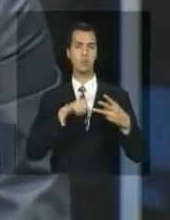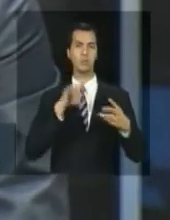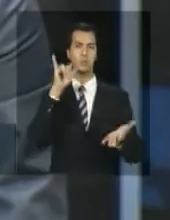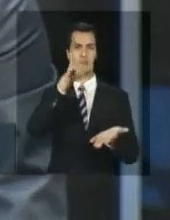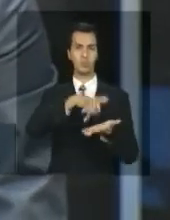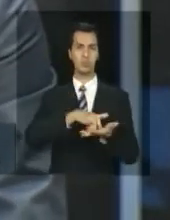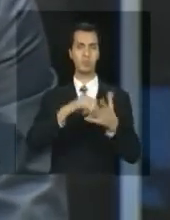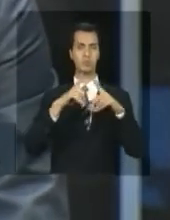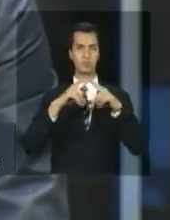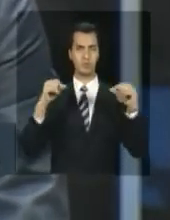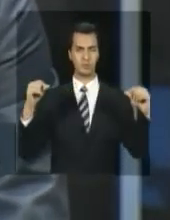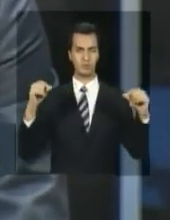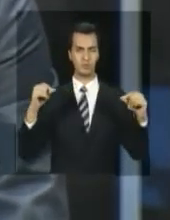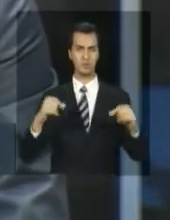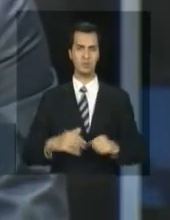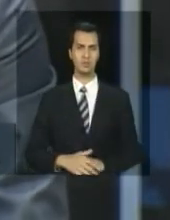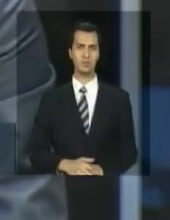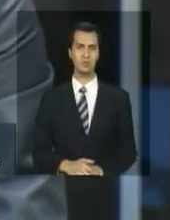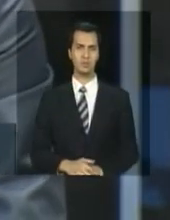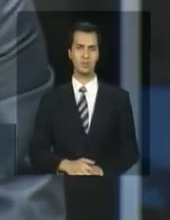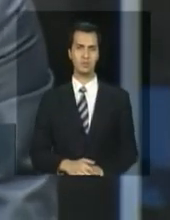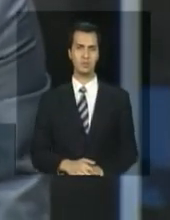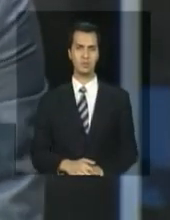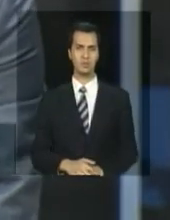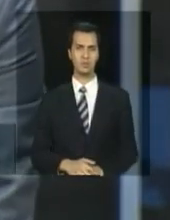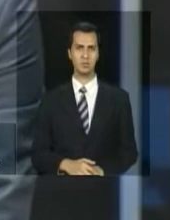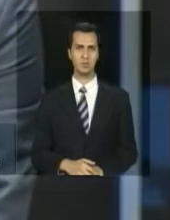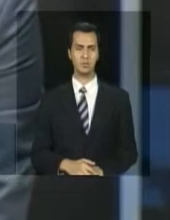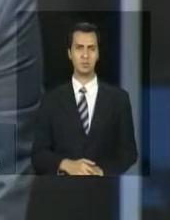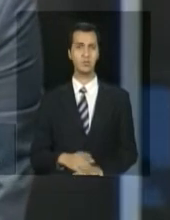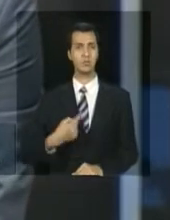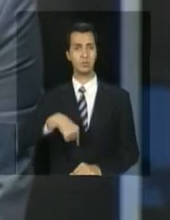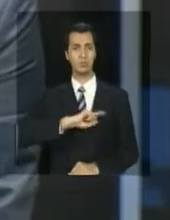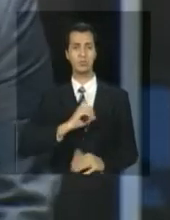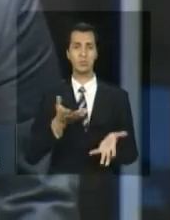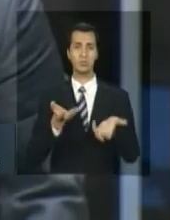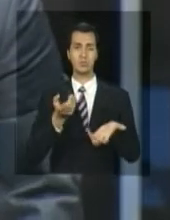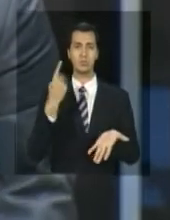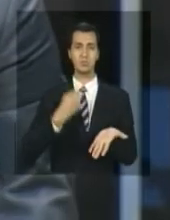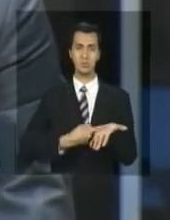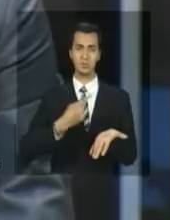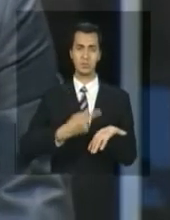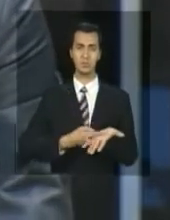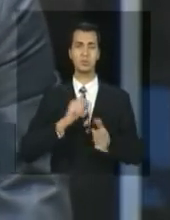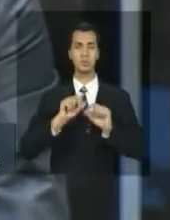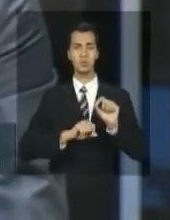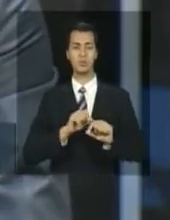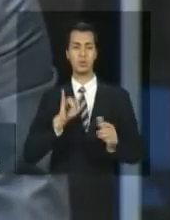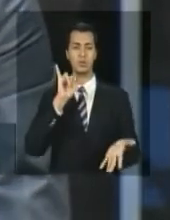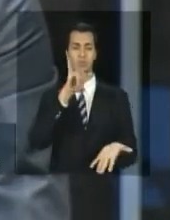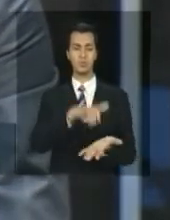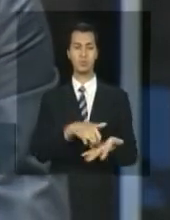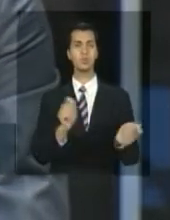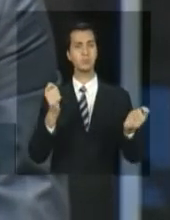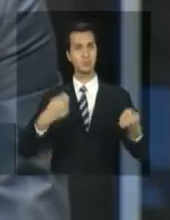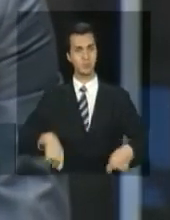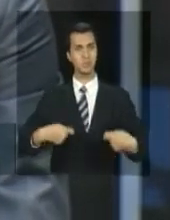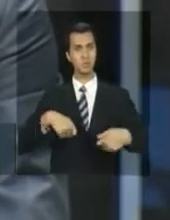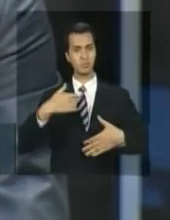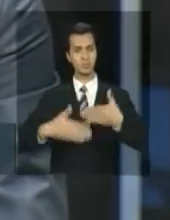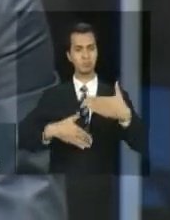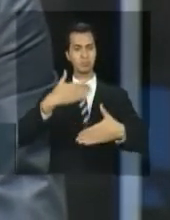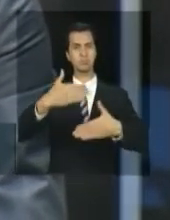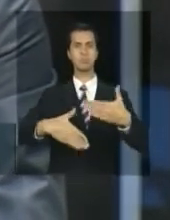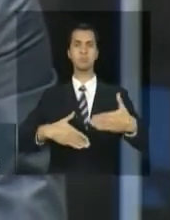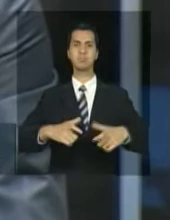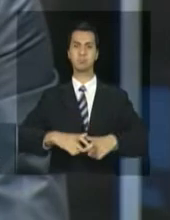Brasília. Queremos parcerias para garantir que os aeroportos brasileiros se modernizem e expandam